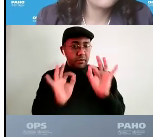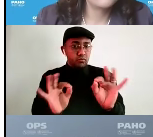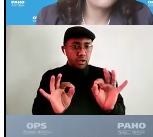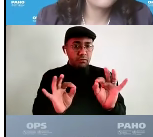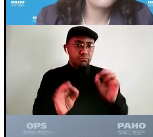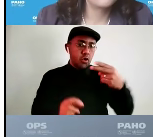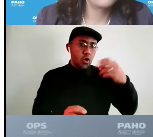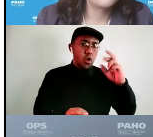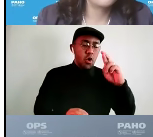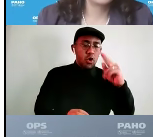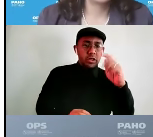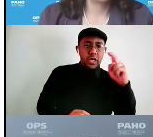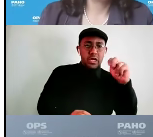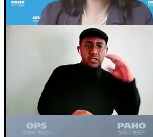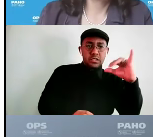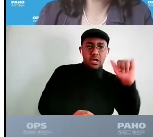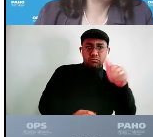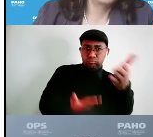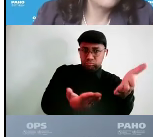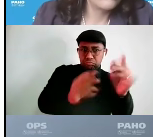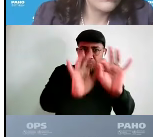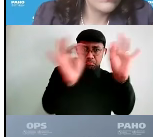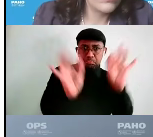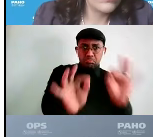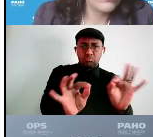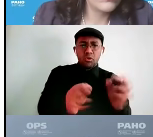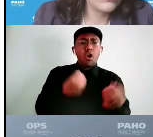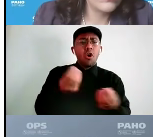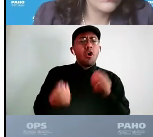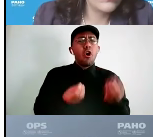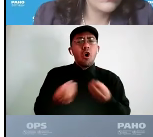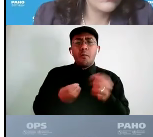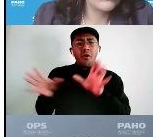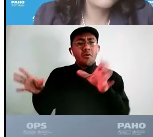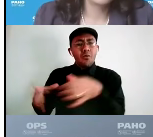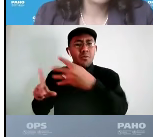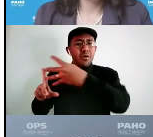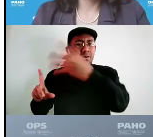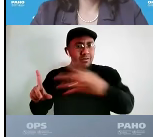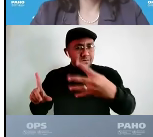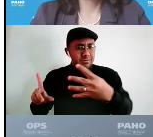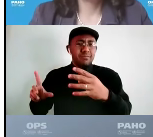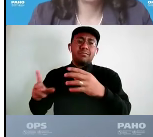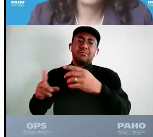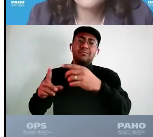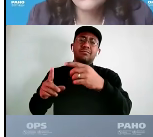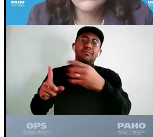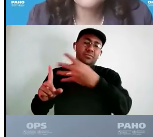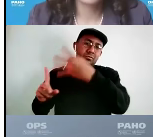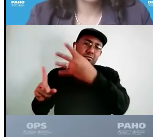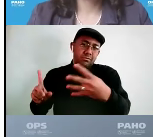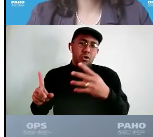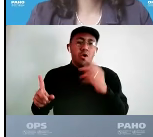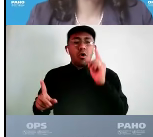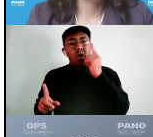por Hortência, da Argentina. Como fazer para comunicar de maneira efetiva aos grupos de risco, mas sem